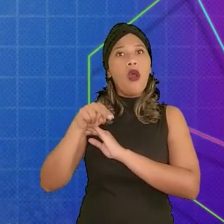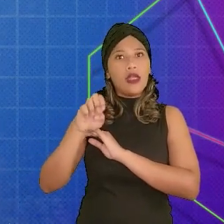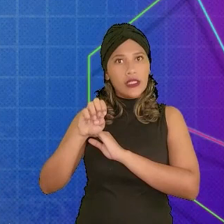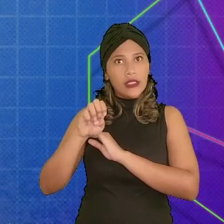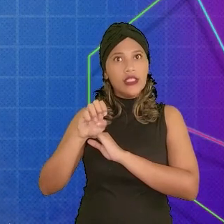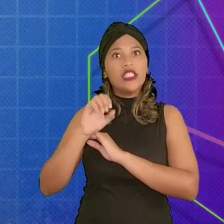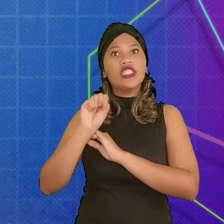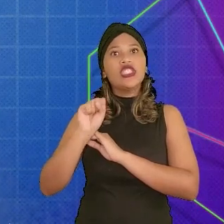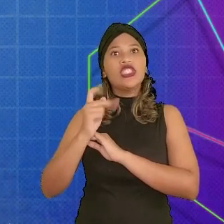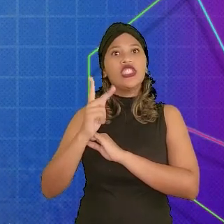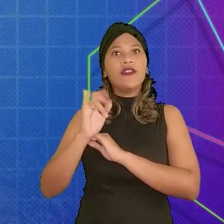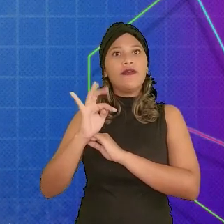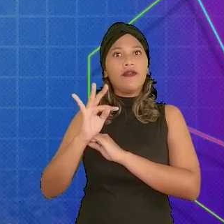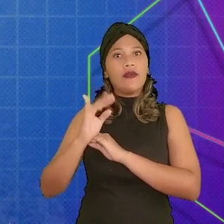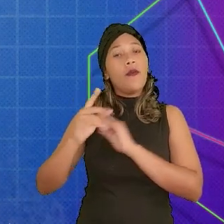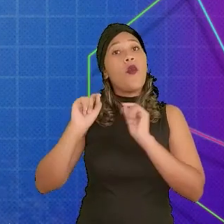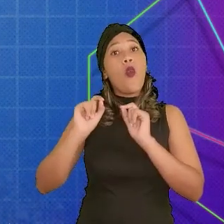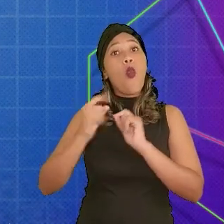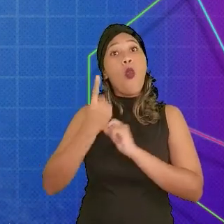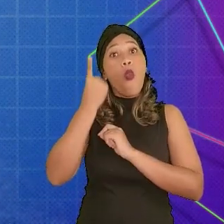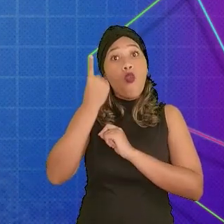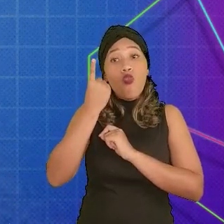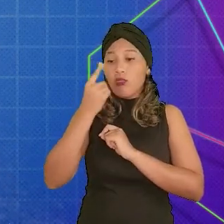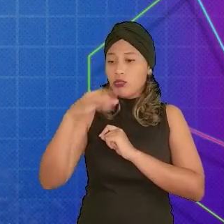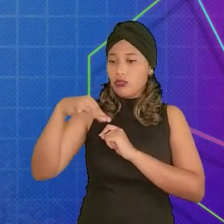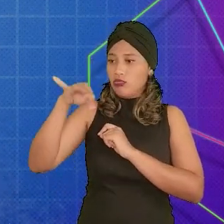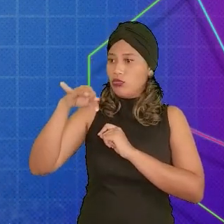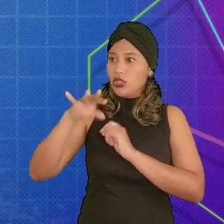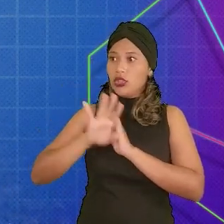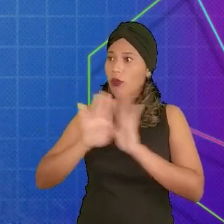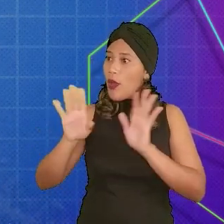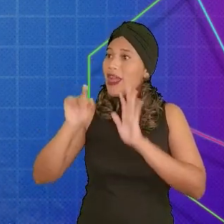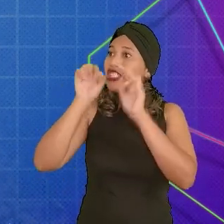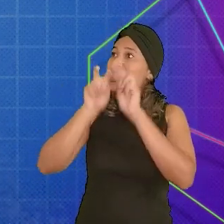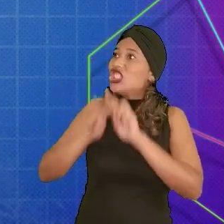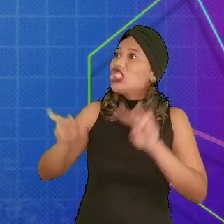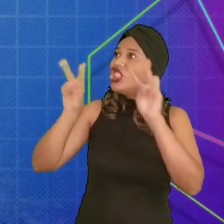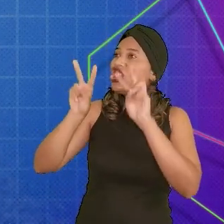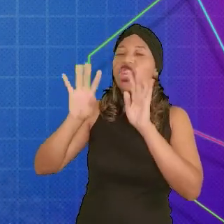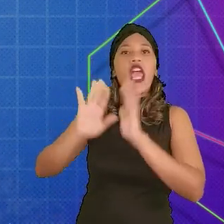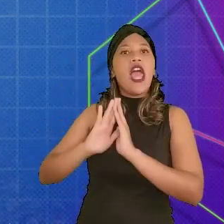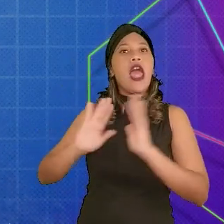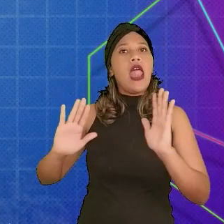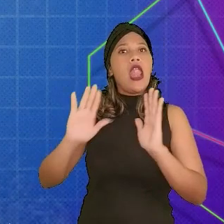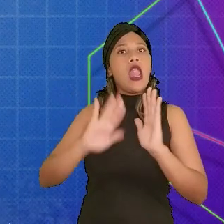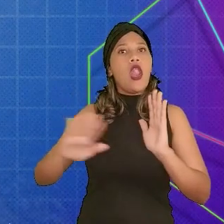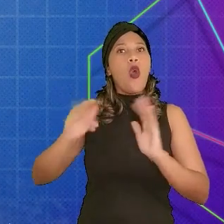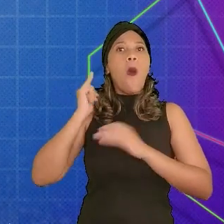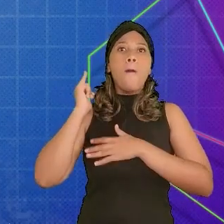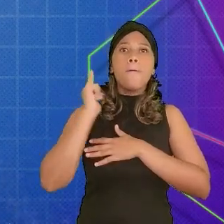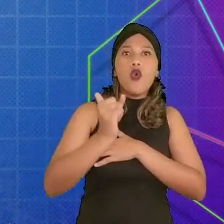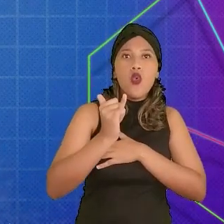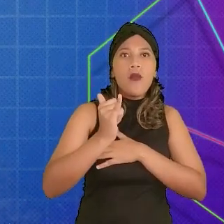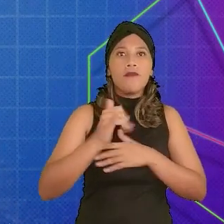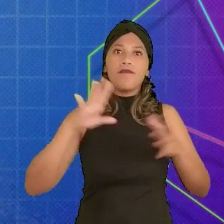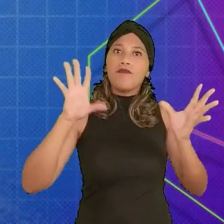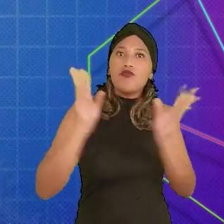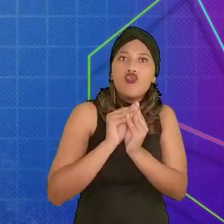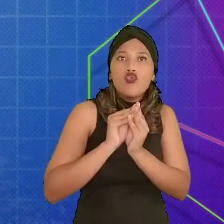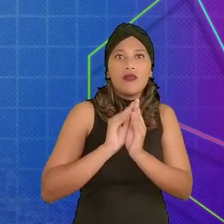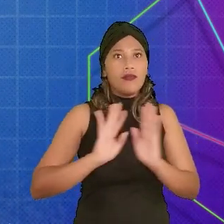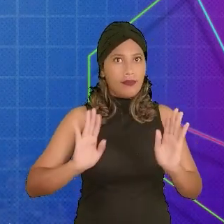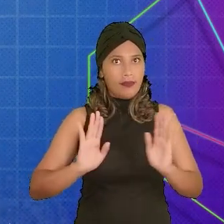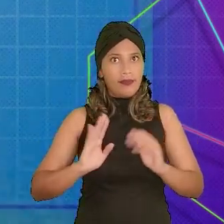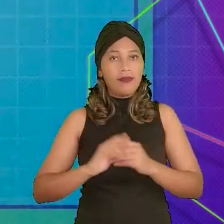o nome já diz, deve ocupar apenas uma folha. Ele deve apresentar a visão geral do jogo de um jeito informativo,